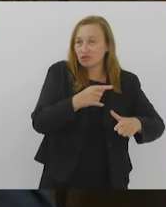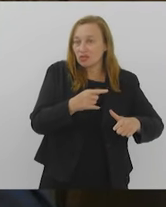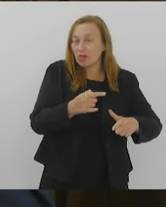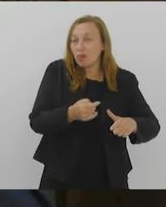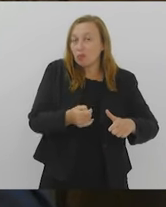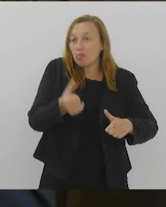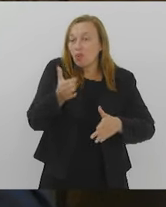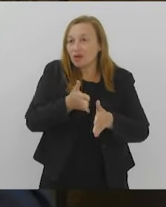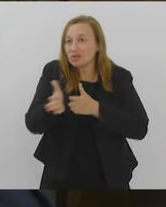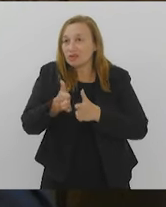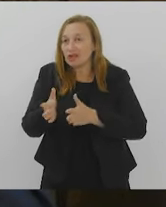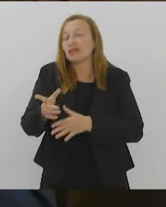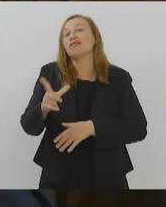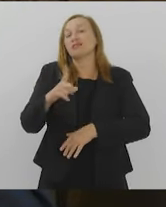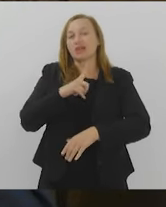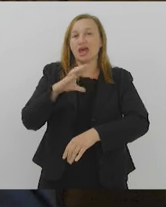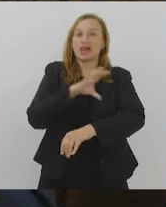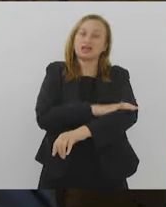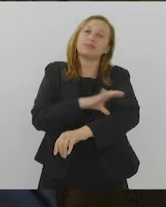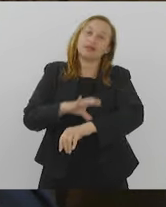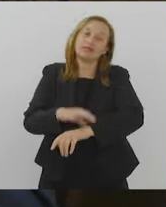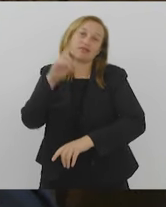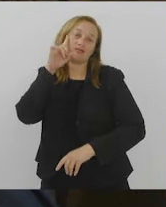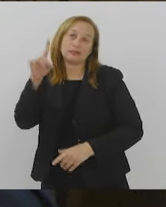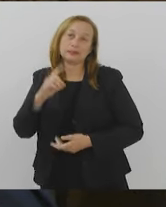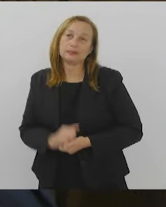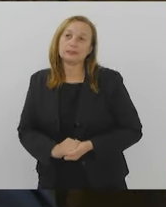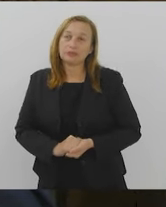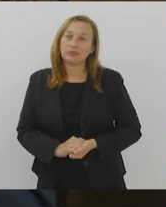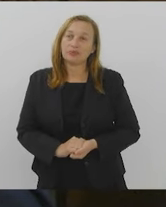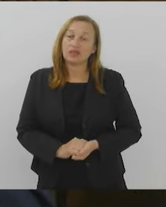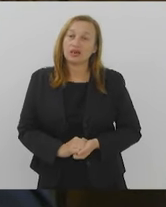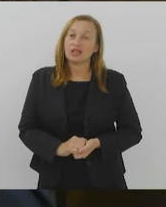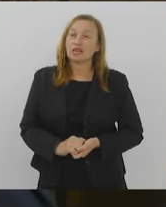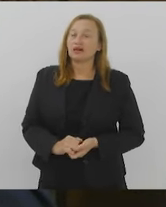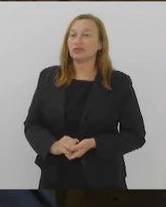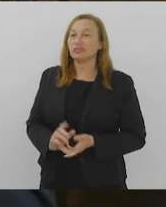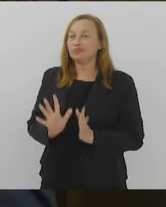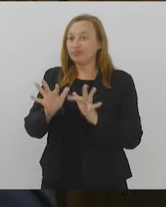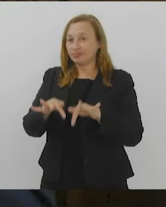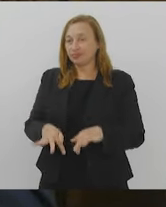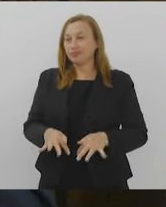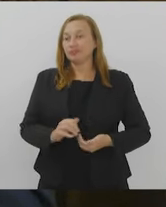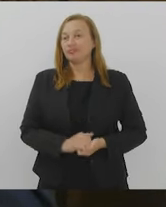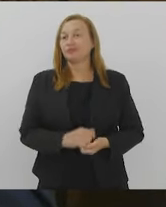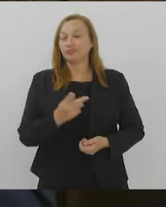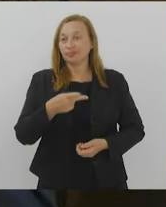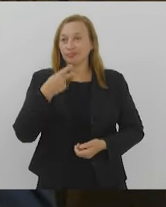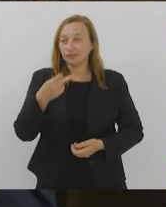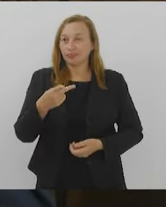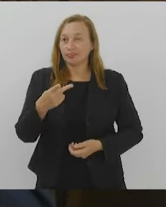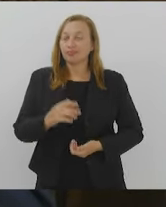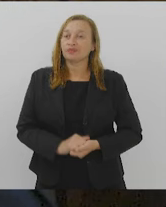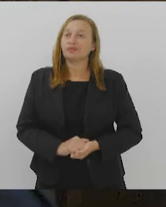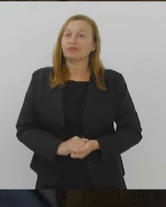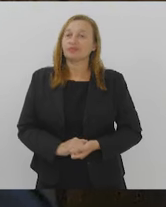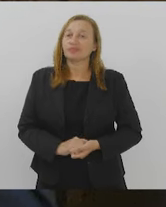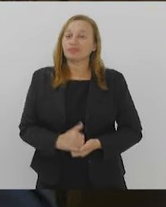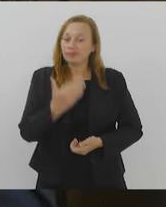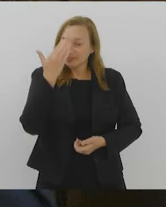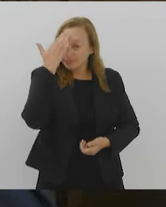lá está a Assembleia de Deus. Termino as minhas palavras, sendo aqui